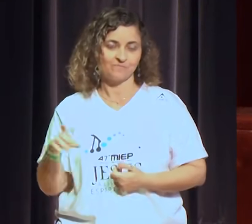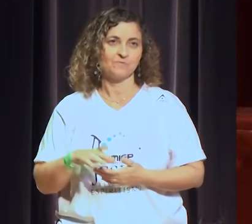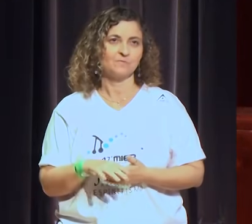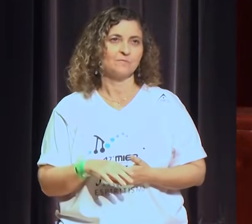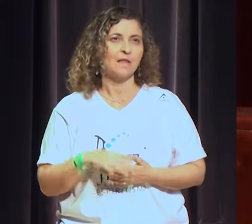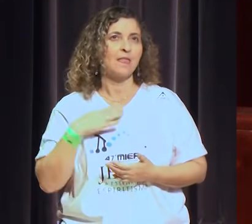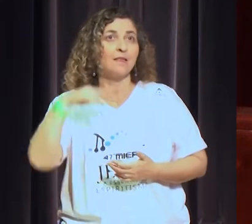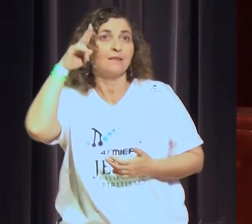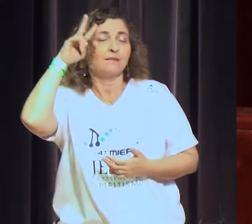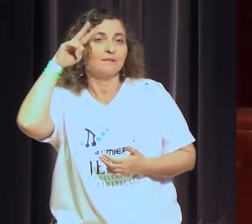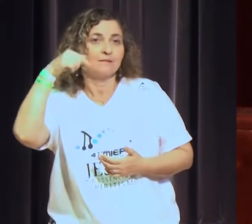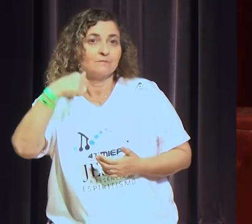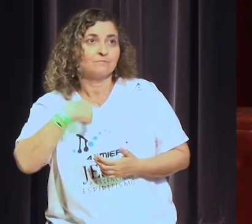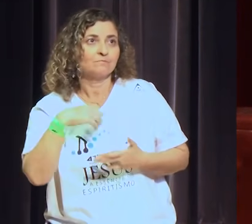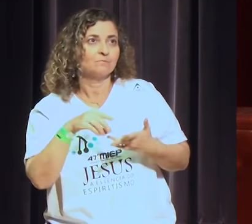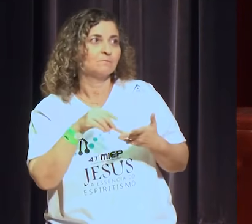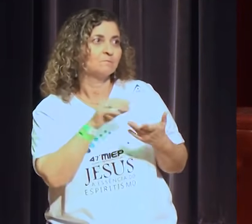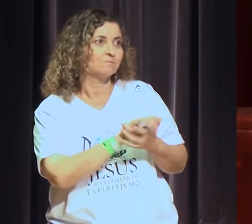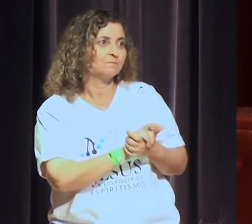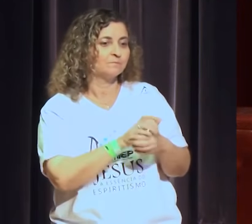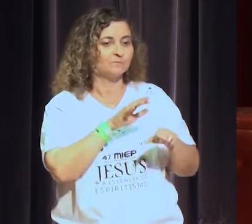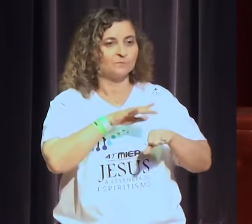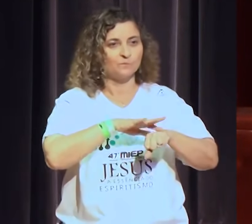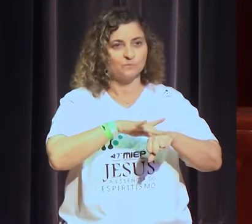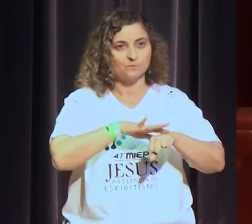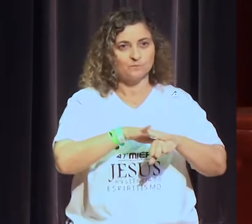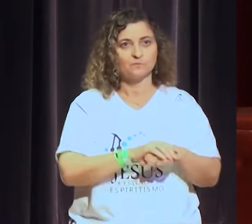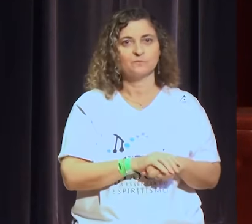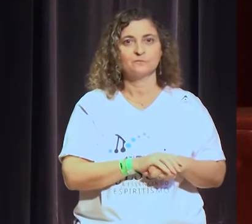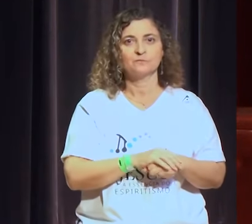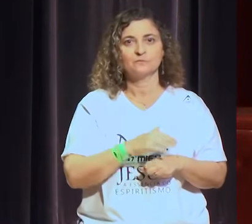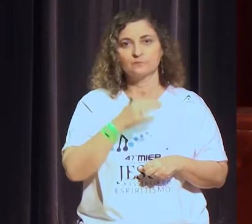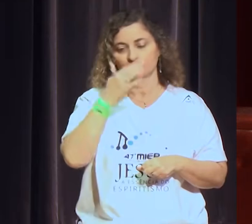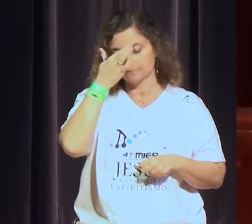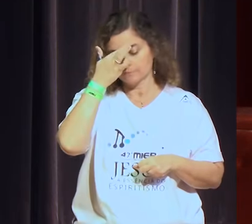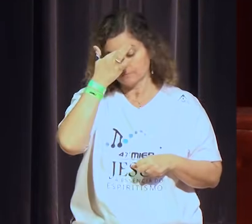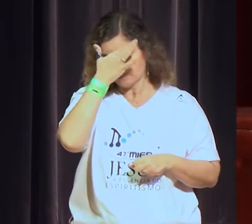Contar do irmão. Ah, meu marido adoeceu.